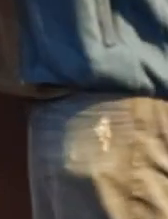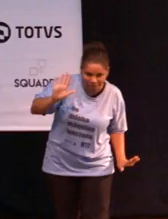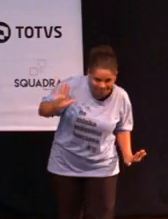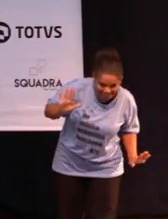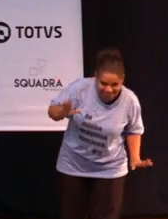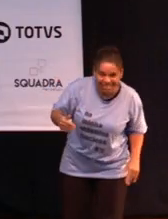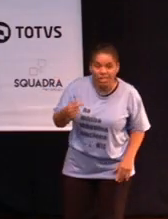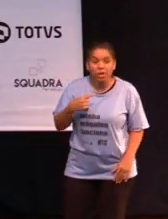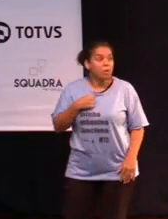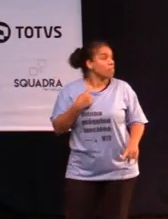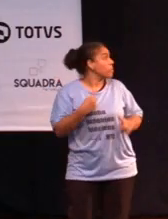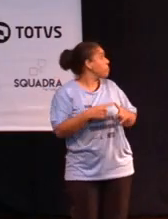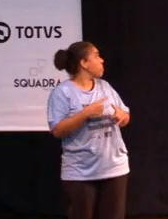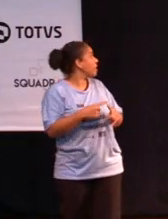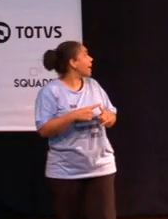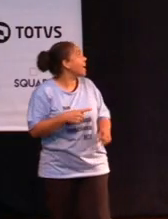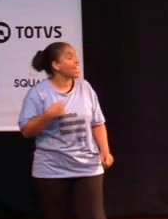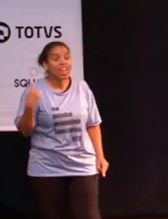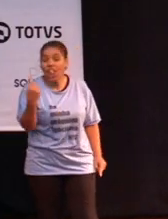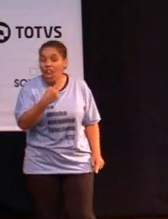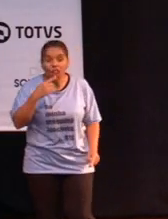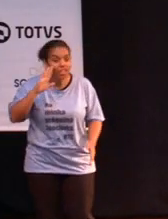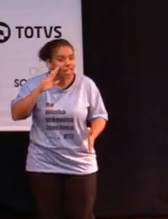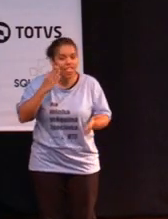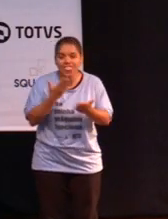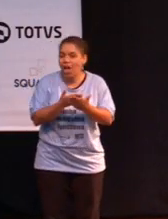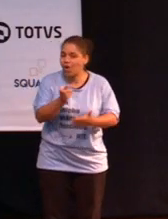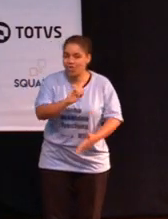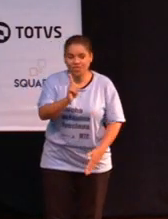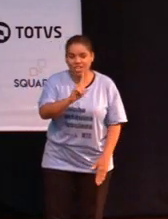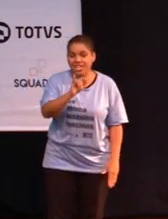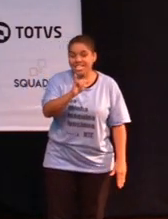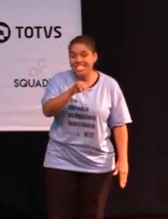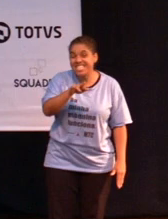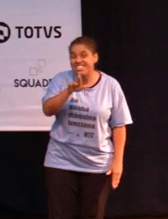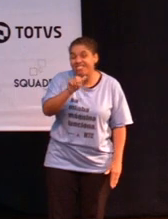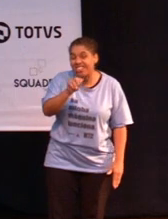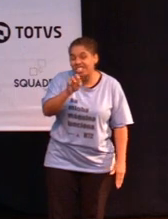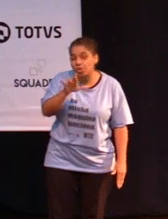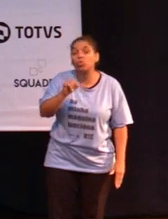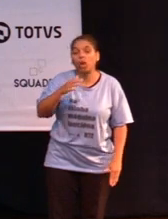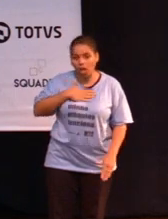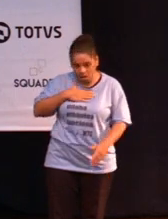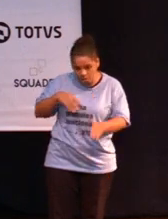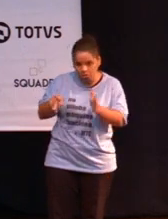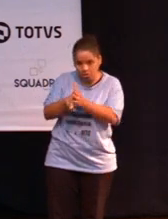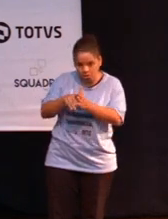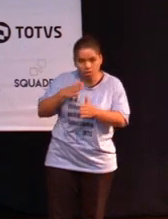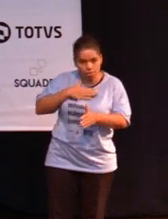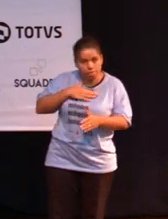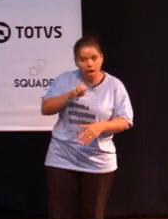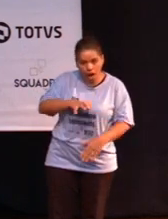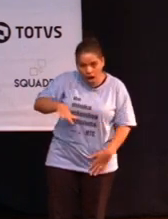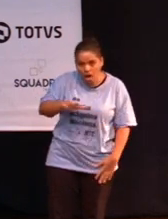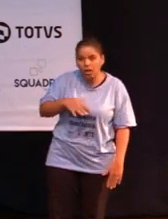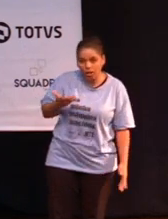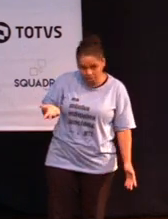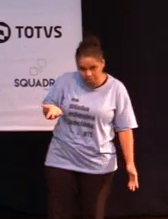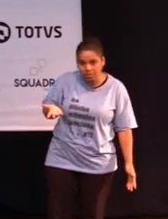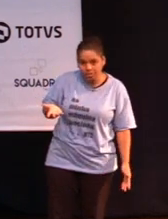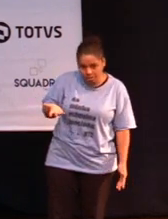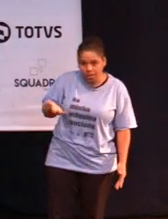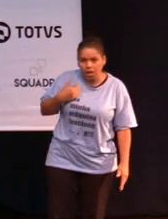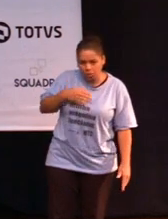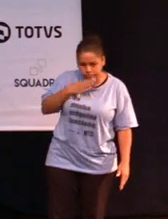gente na a gente não confia na infraestrutura eu sou da área e futura eu venho o meu background é